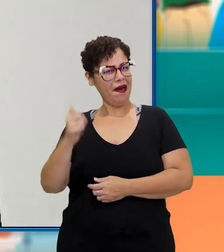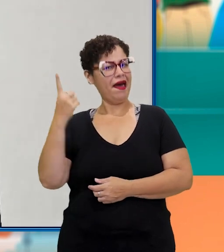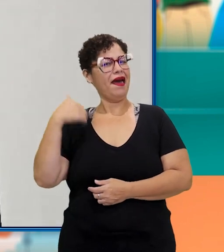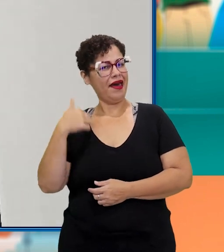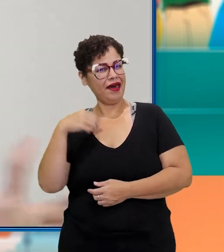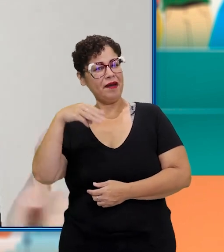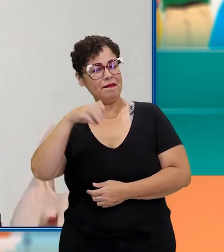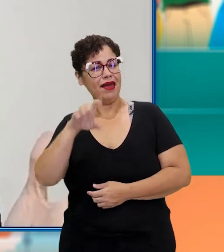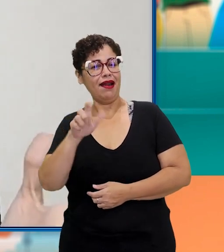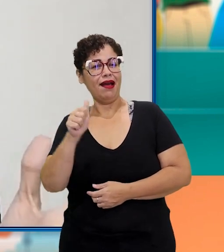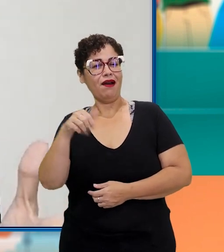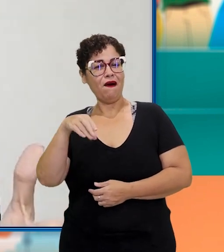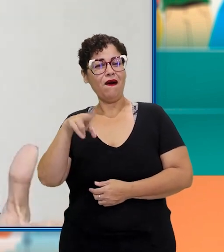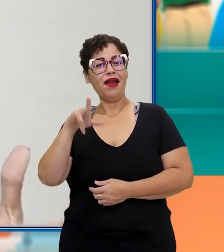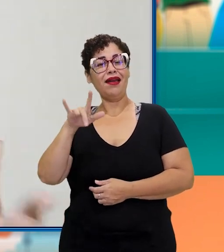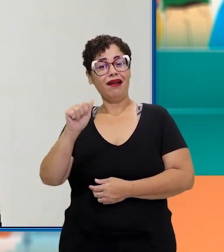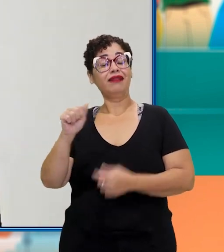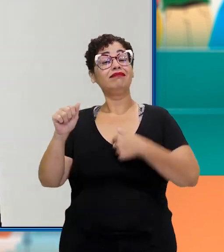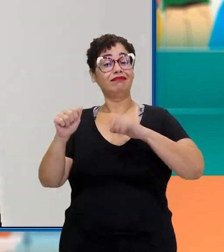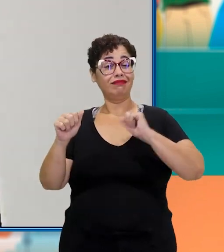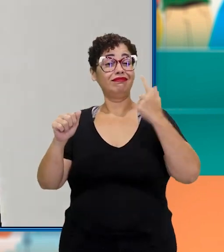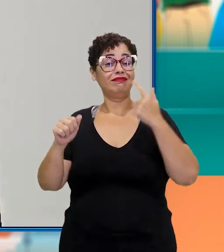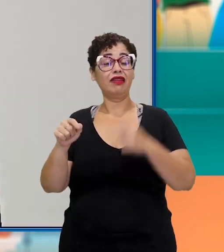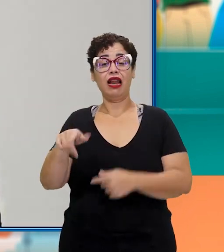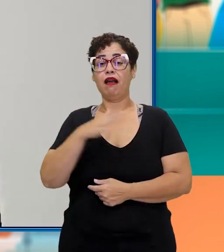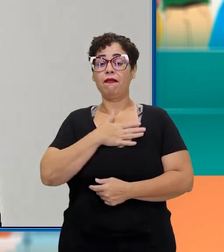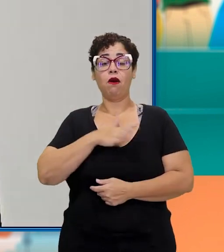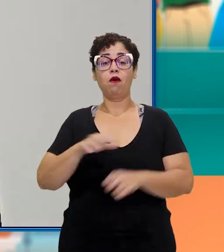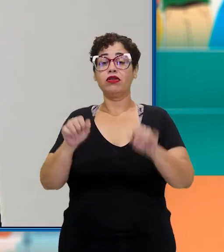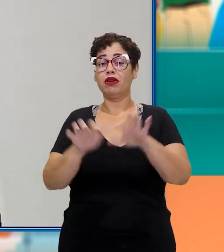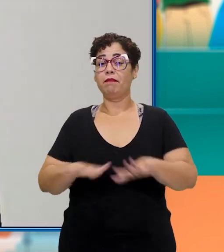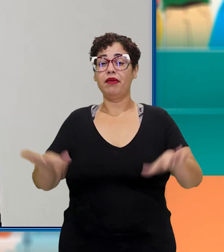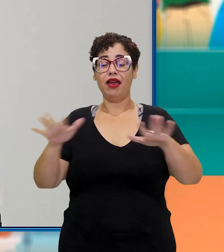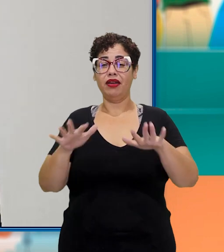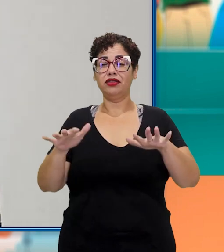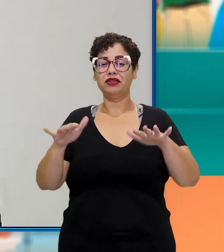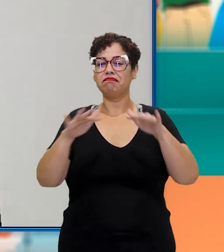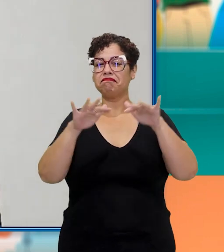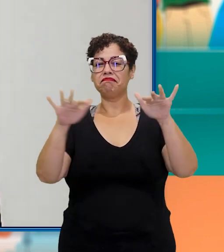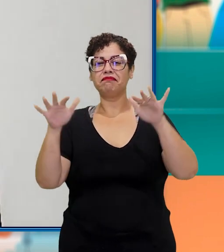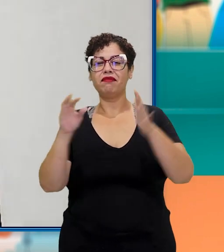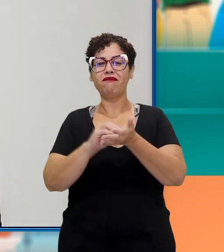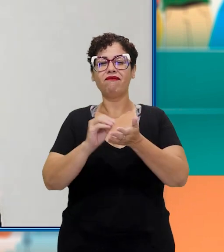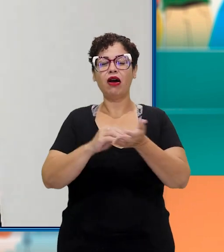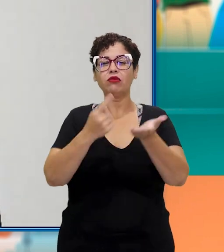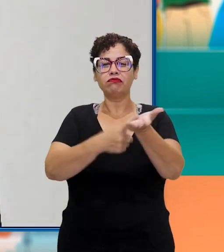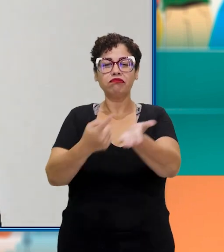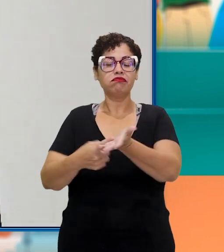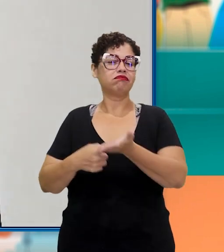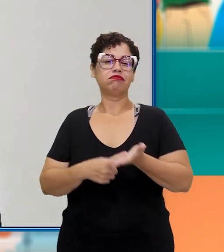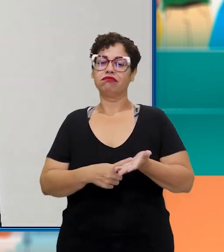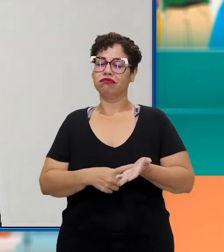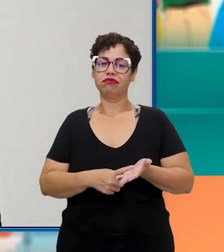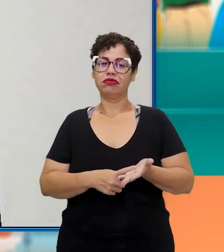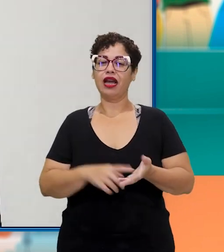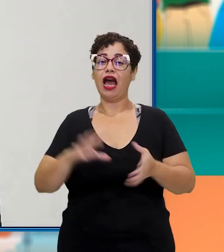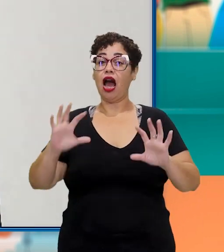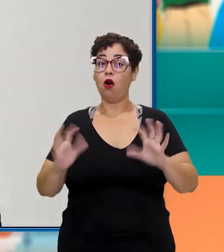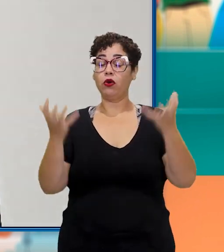criança melancólica, eu sou melancólica. A criança melancólica não gosta de um ambiente superficial e com falta de